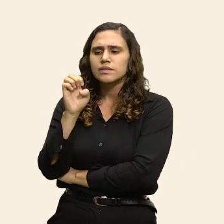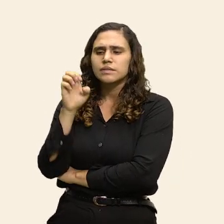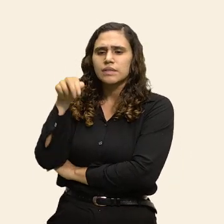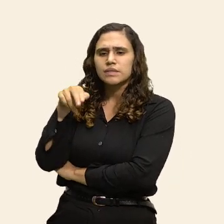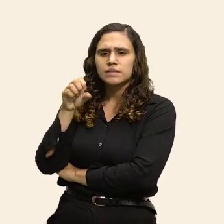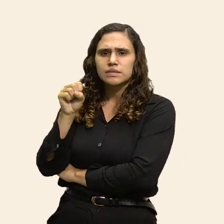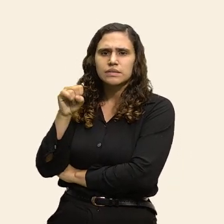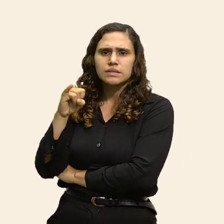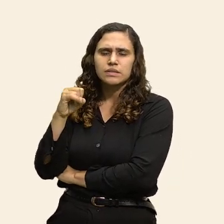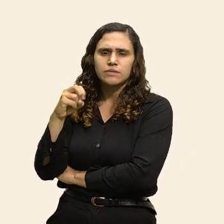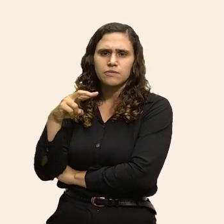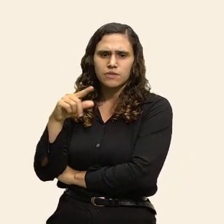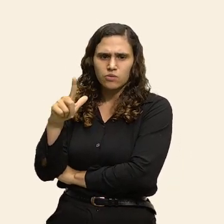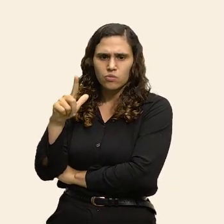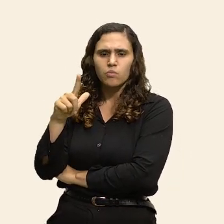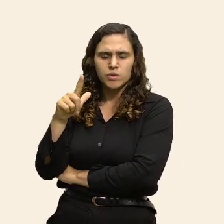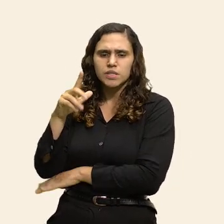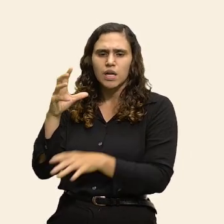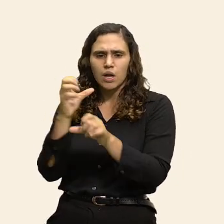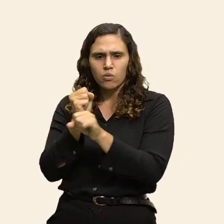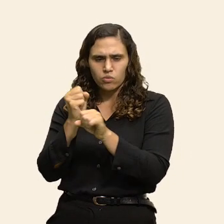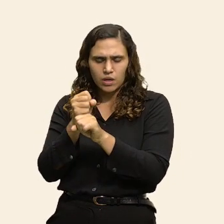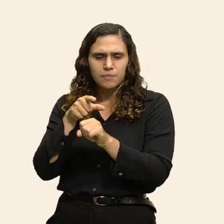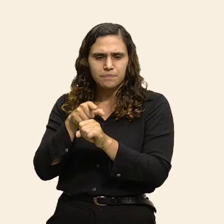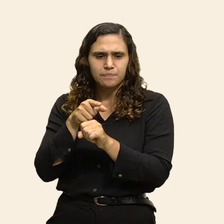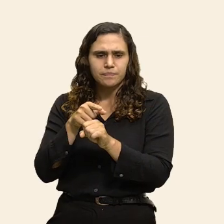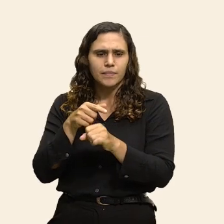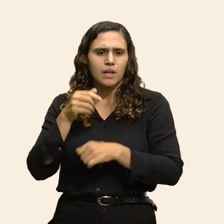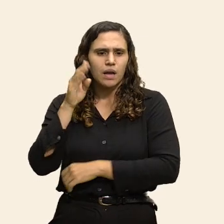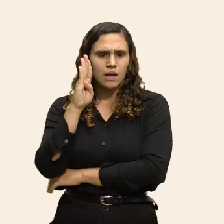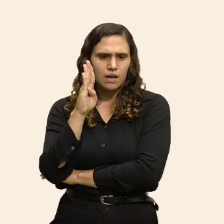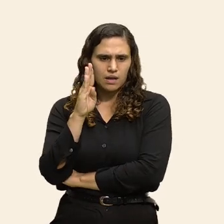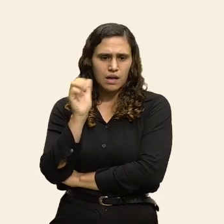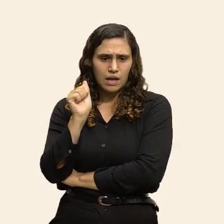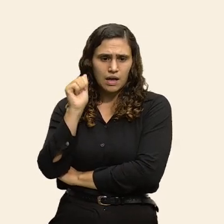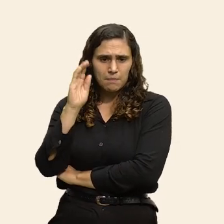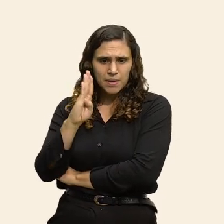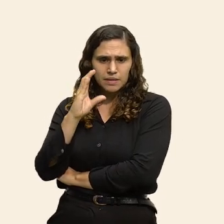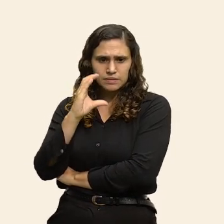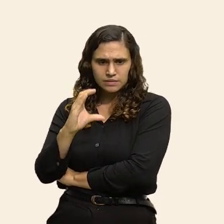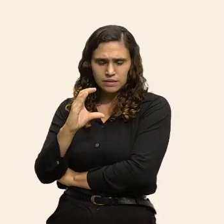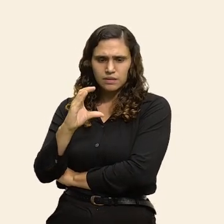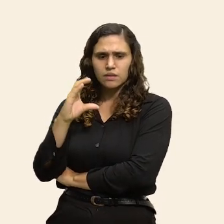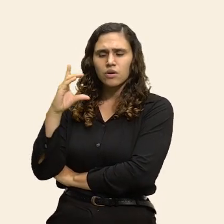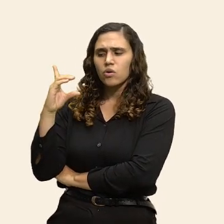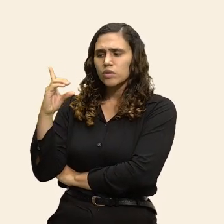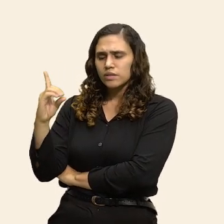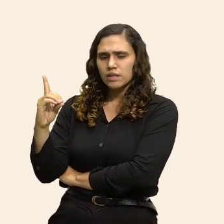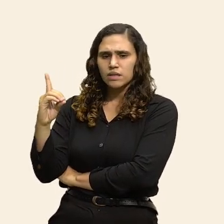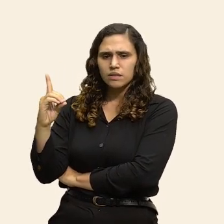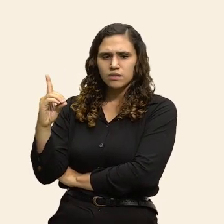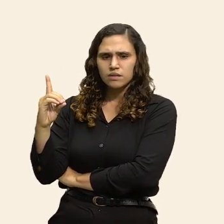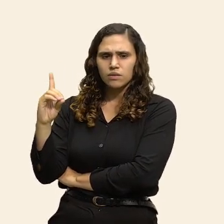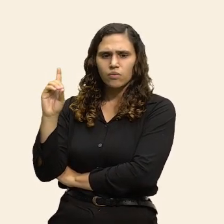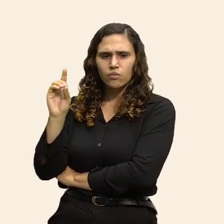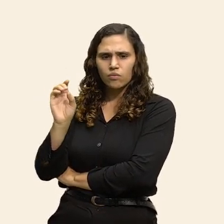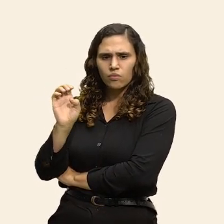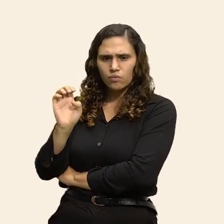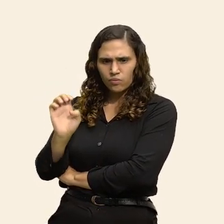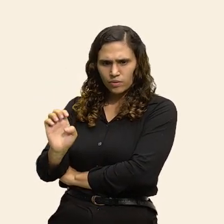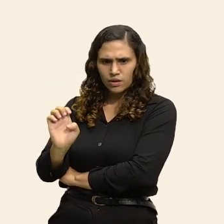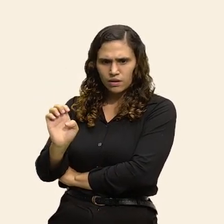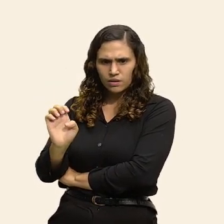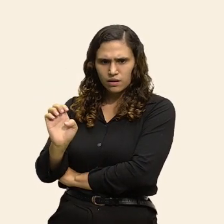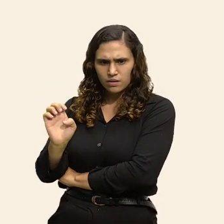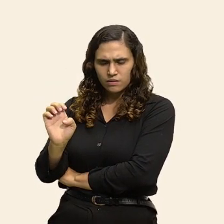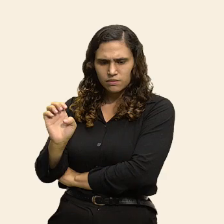40 quilocaloria, letra B, 50 quilocaloria, letra C, 120 quilocaloria, letra D, 200 quilocaloria